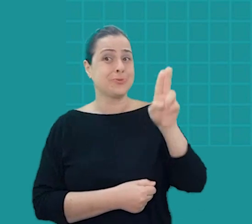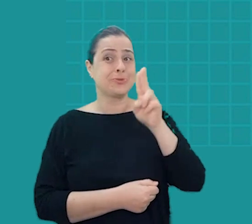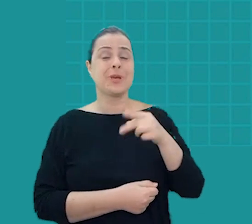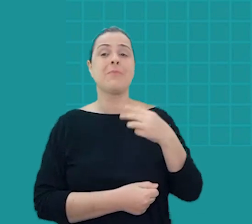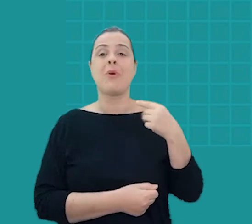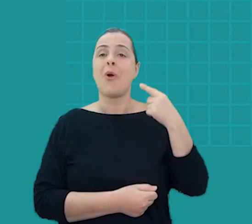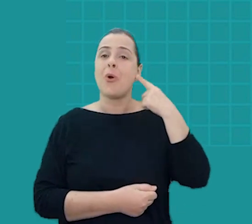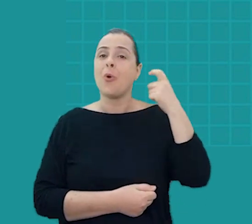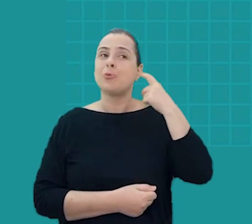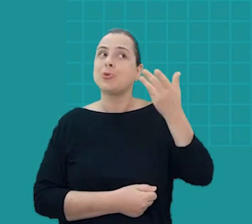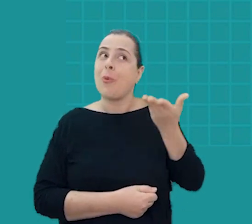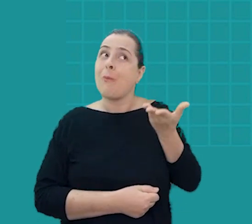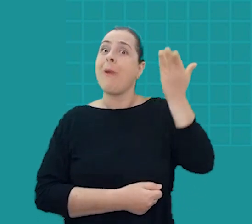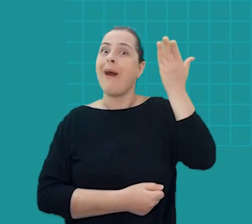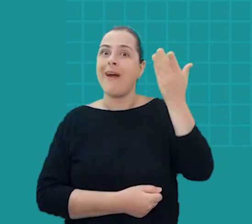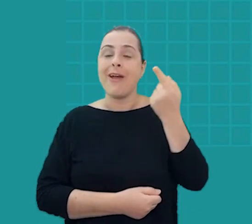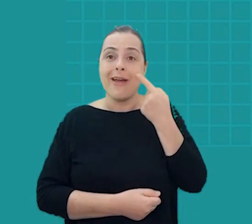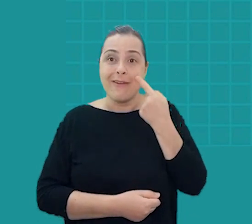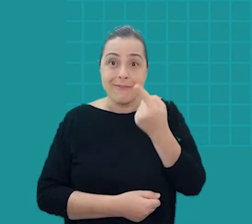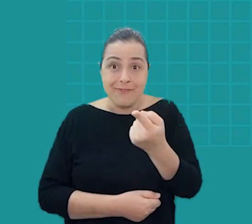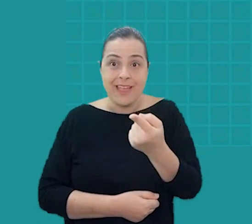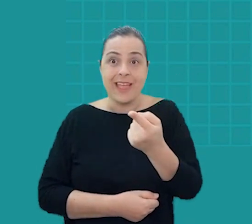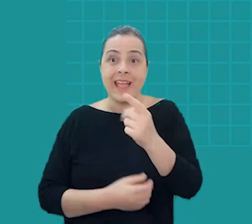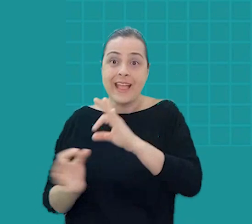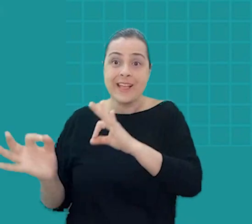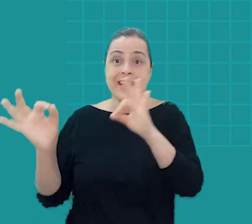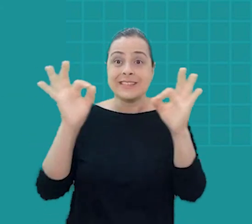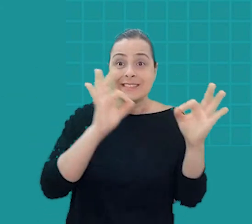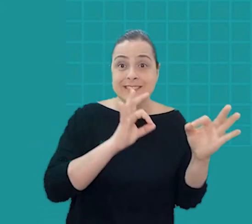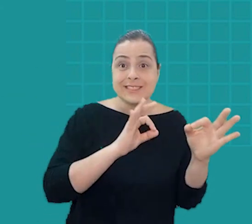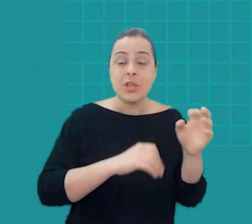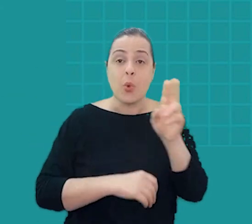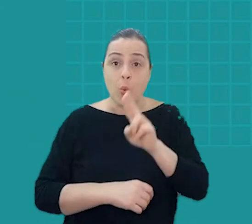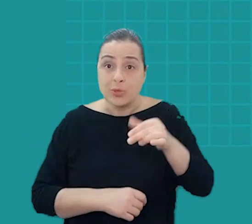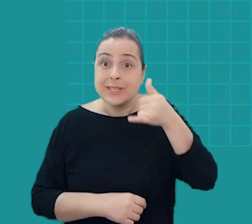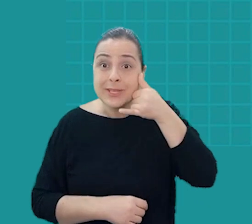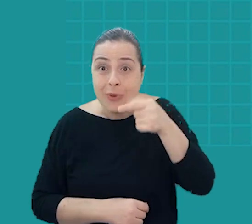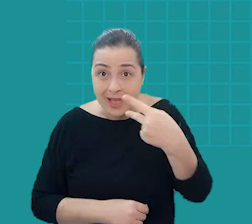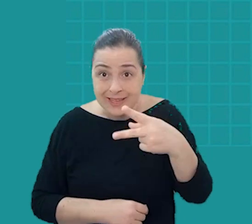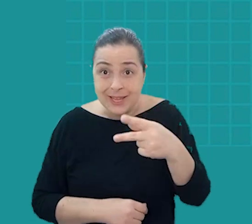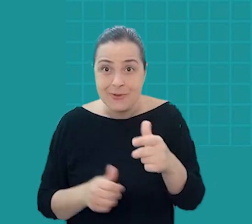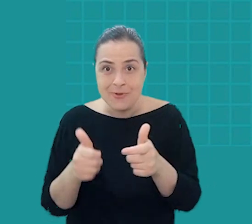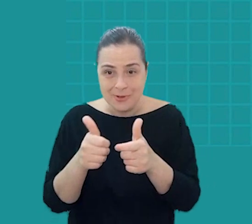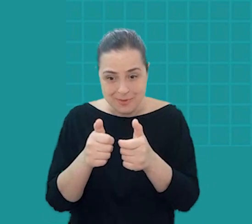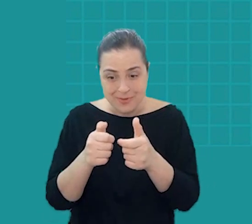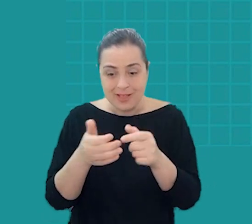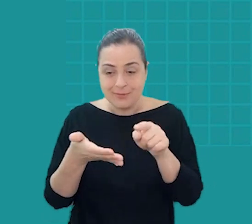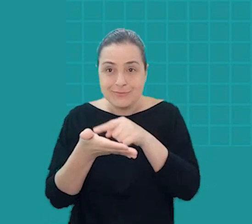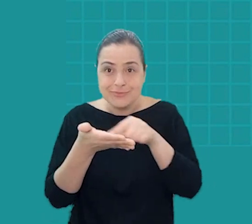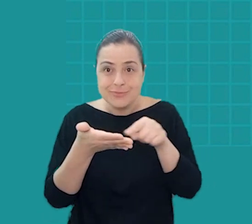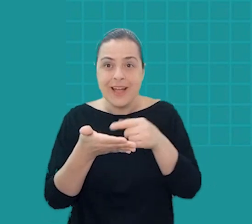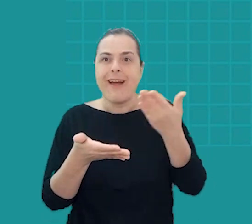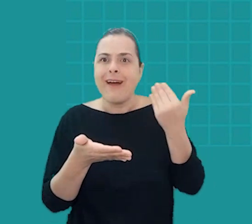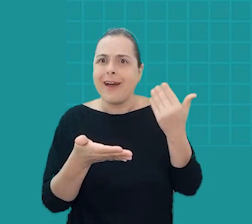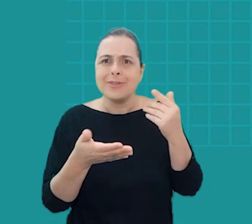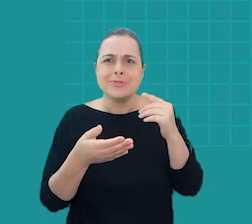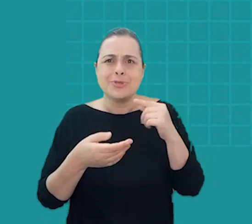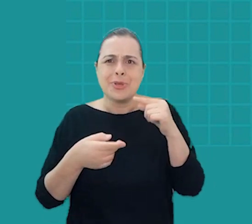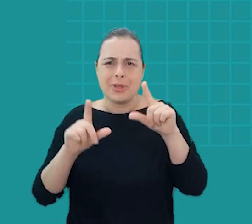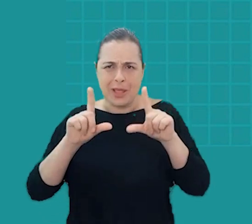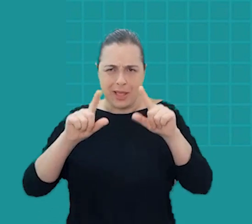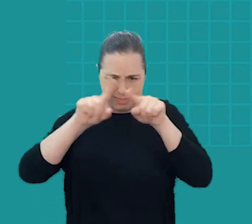uma condessa que amava escrever e ela ficou cega, e o seu esposo, o engenheiro, criou a máquina de